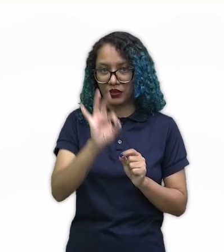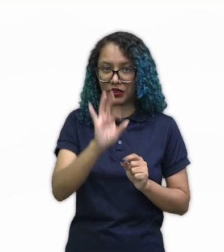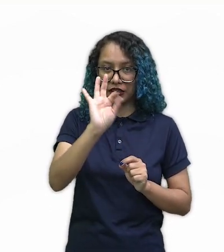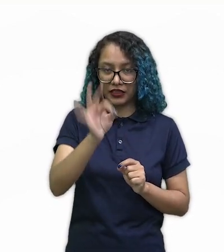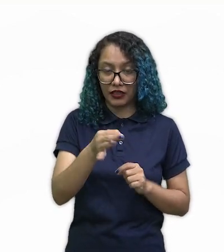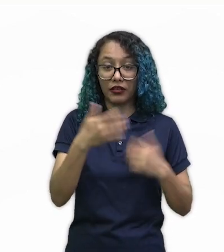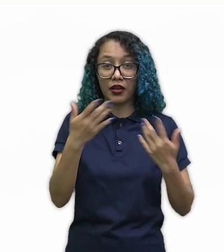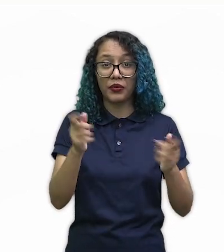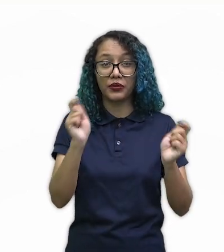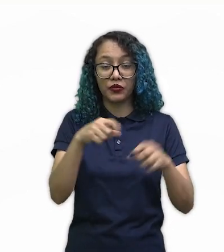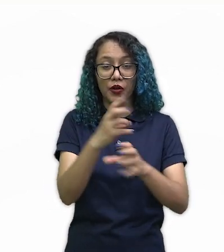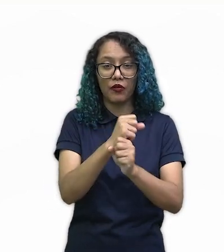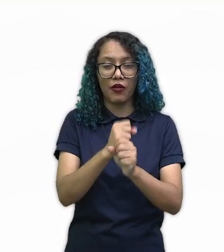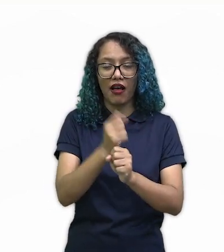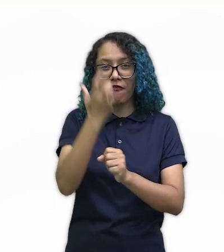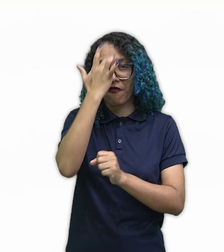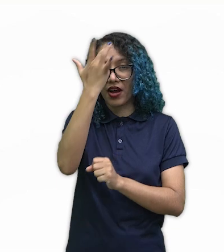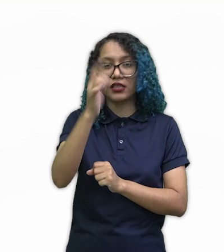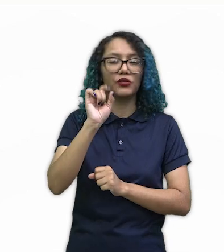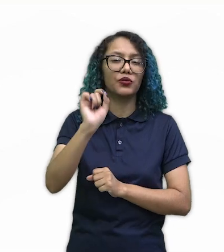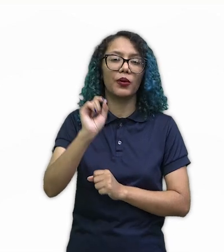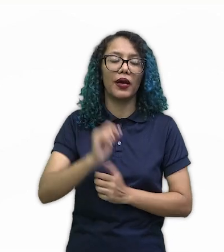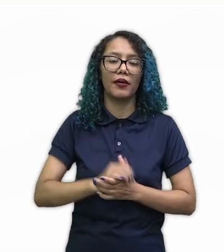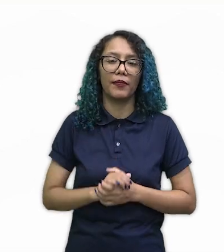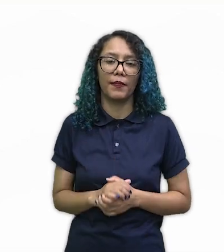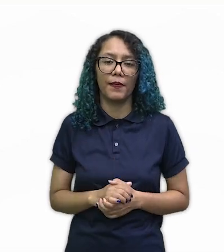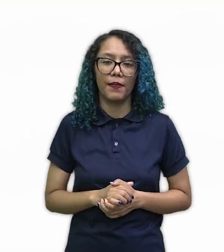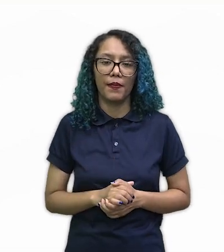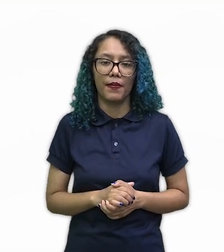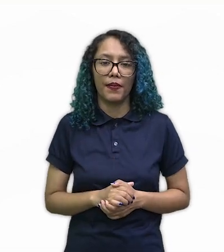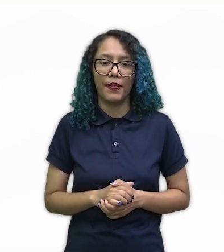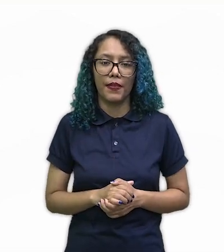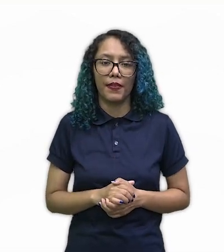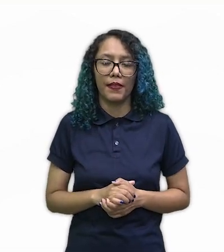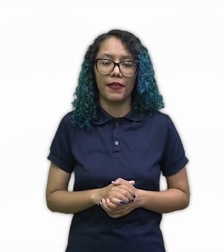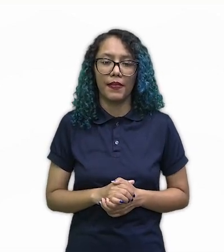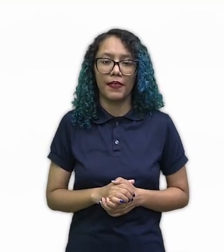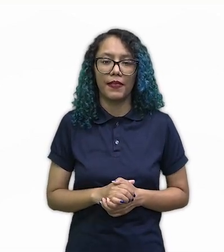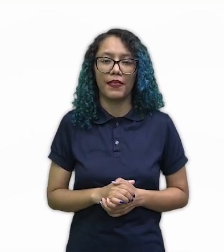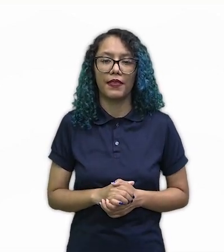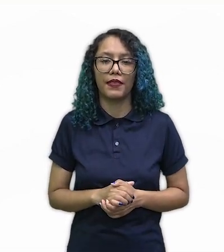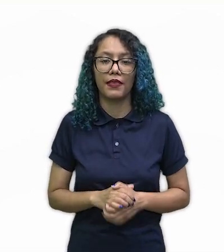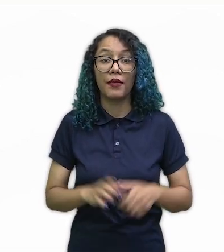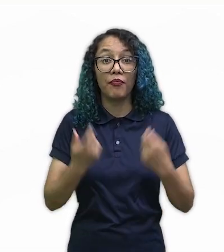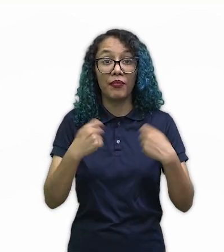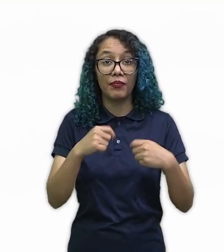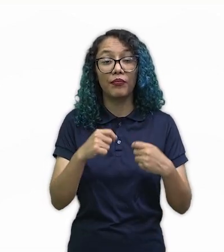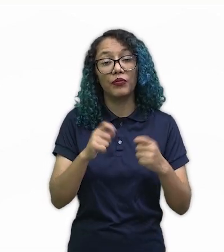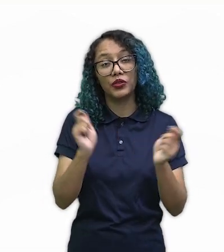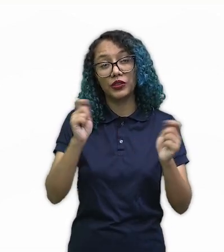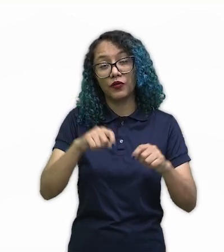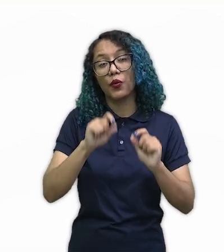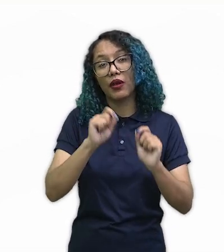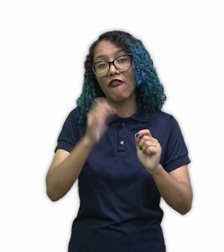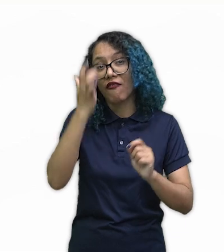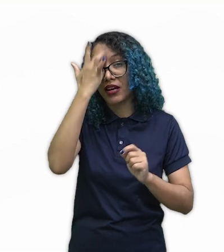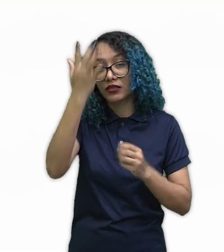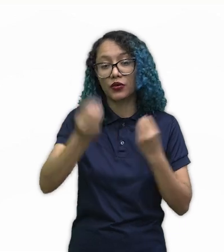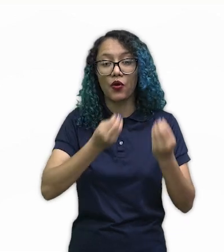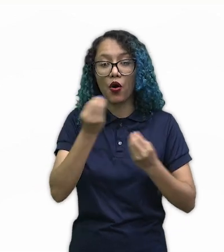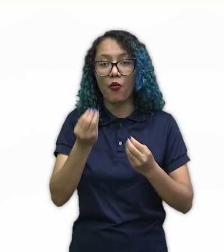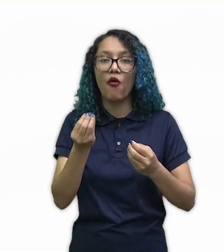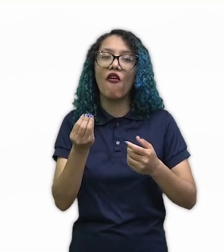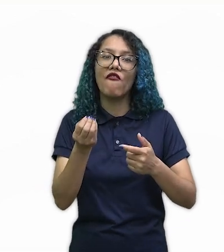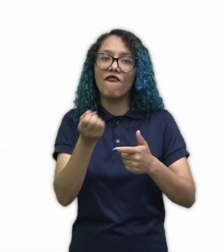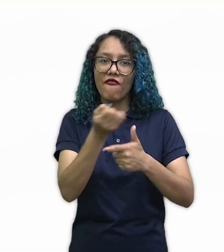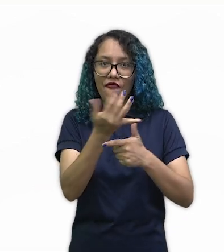fica muito mais fácil você fazer isso quando você colocar a taxa em forma de fração. Ou seja,